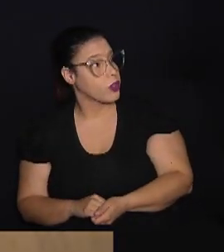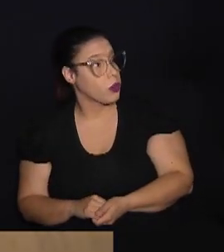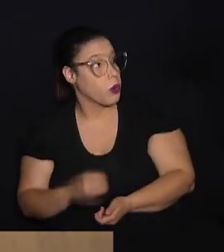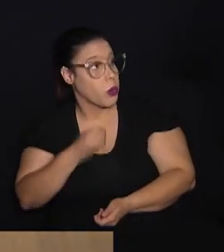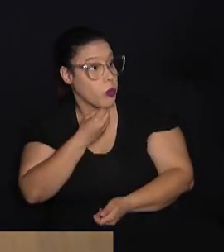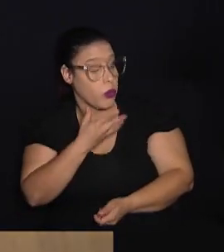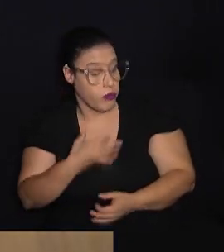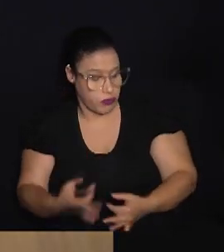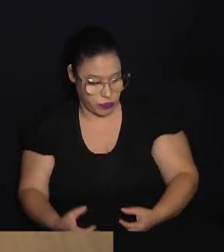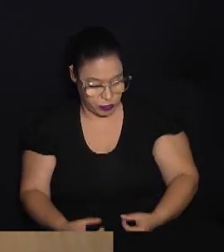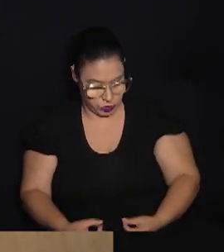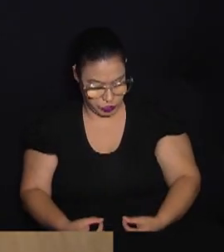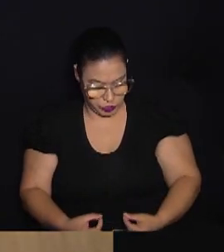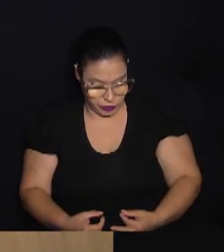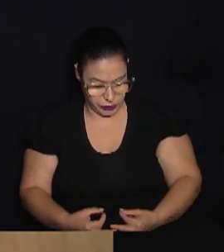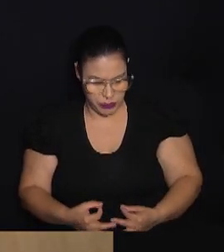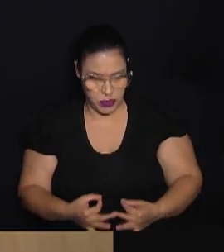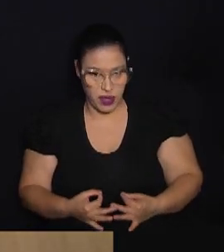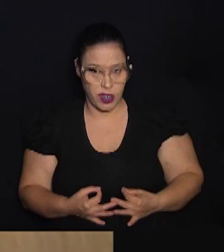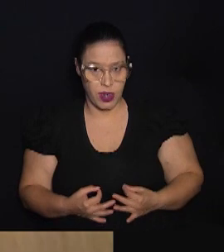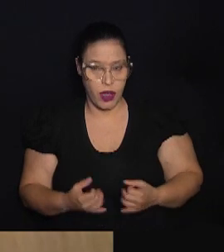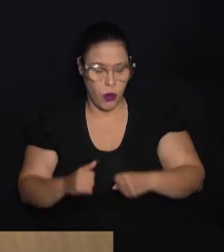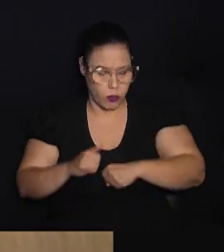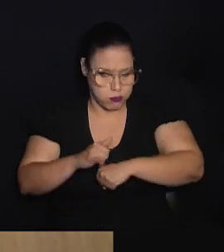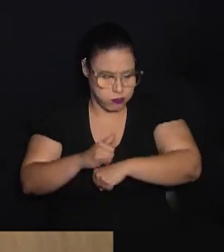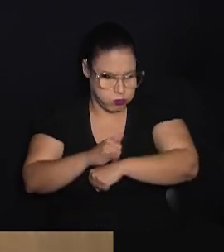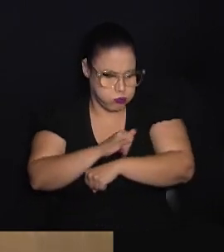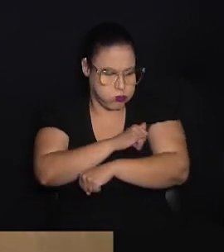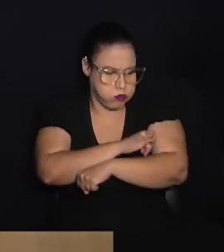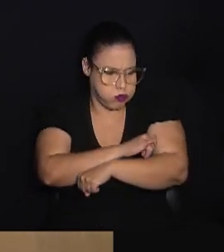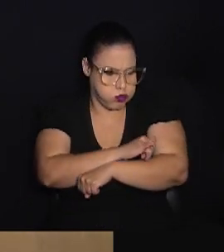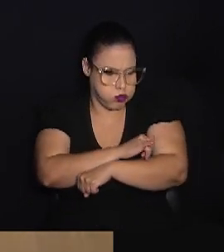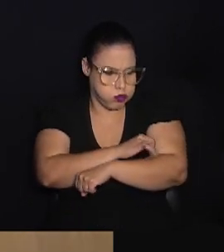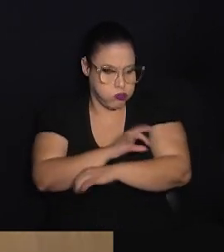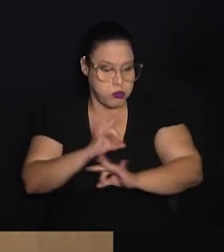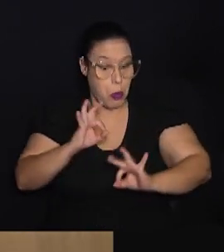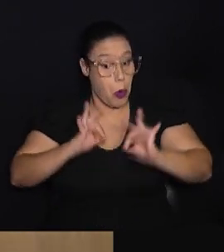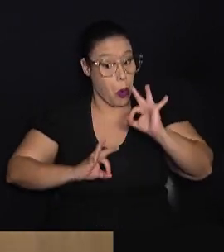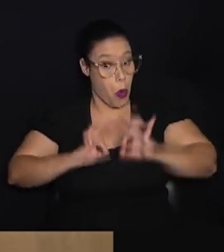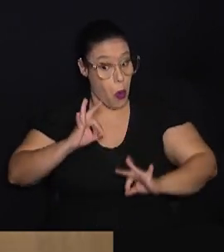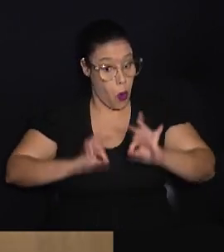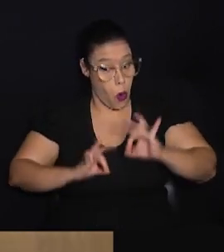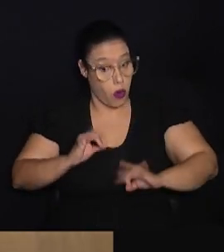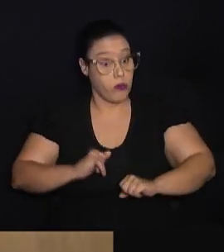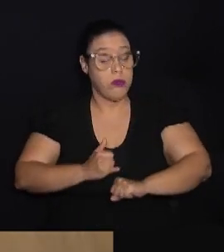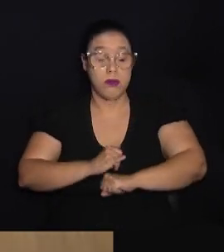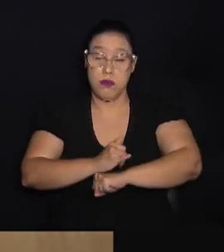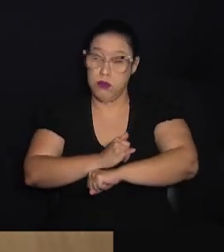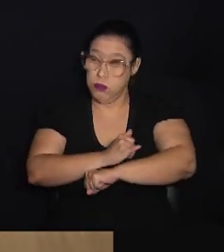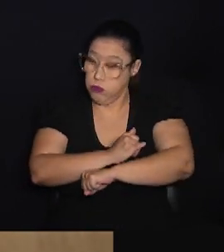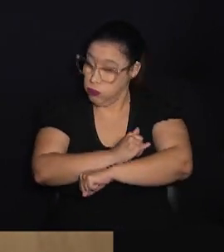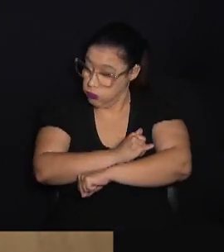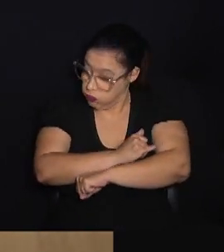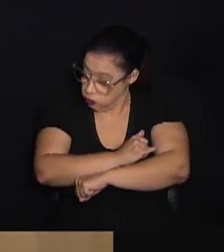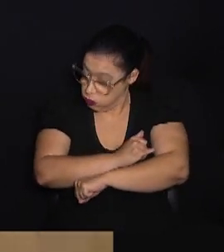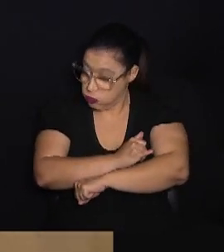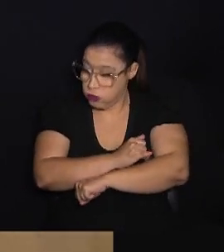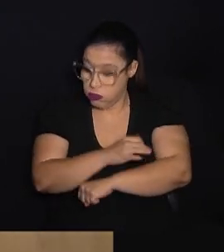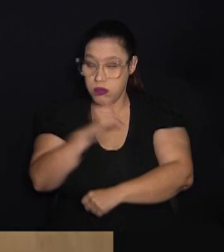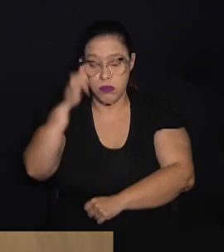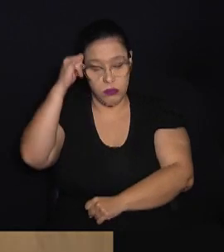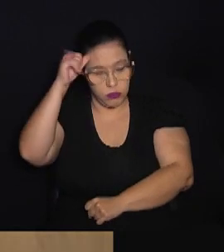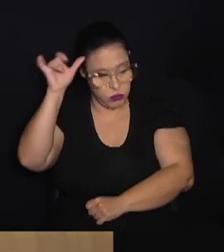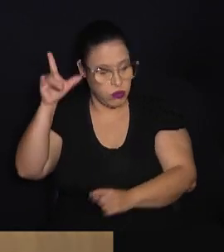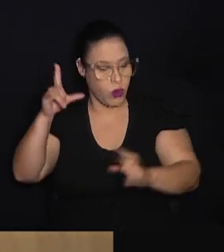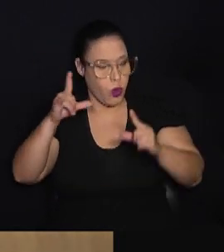Como o câncer de endométrio está associado à obesidade, o controle de peso, sem dúvida, é um importante fator para você prevenir,